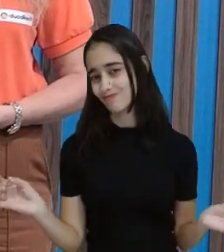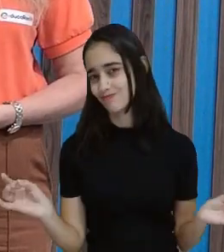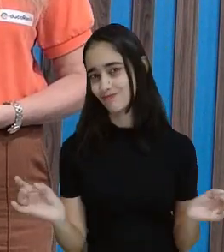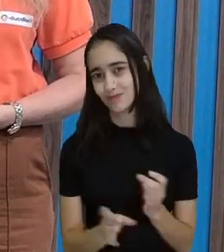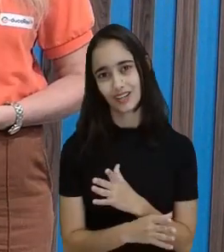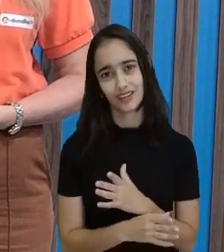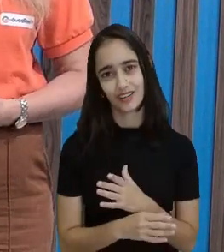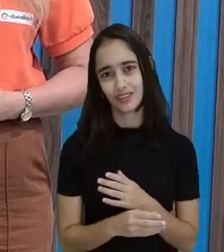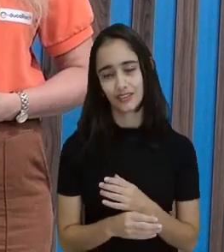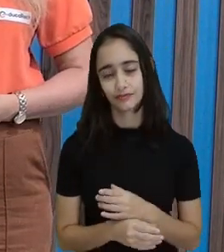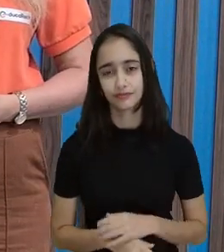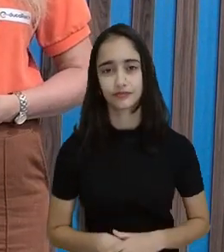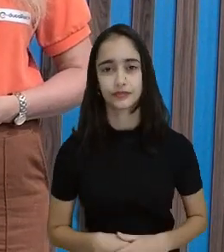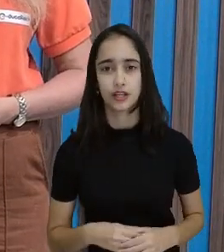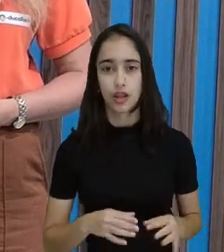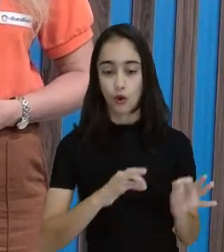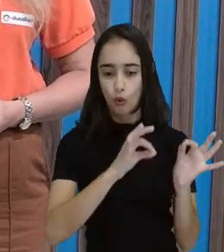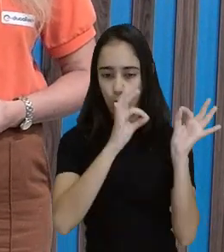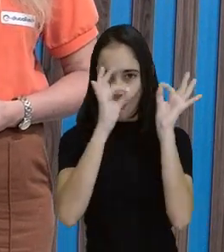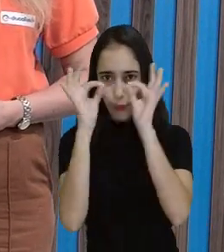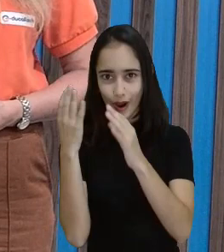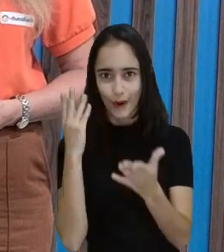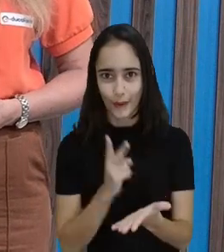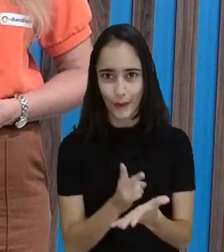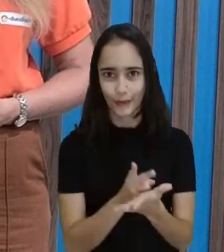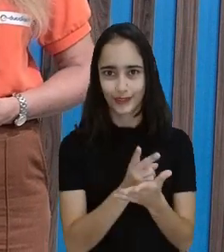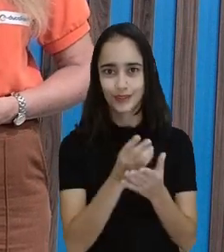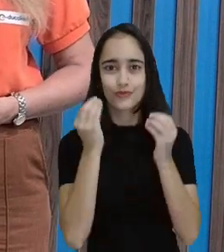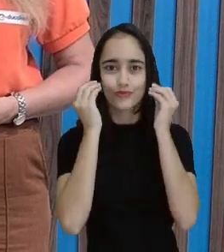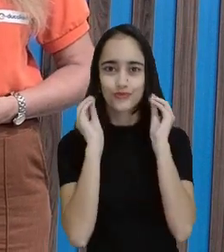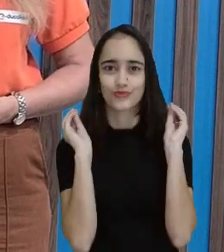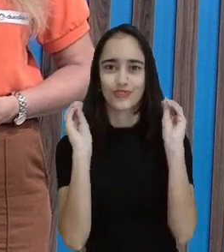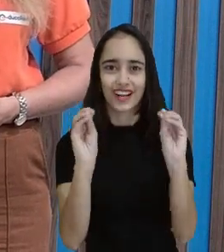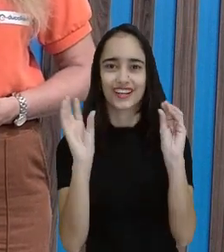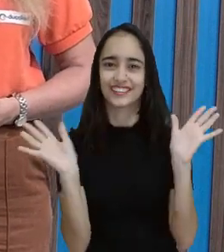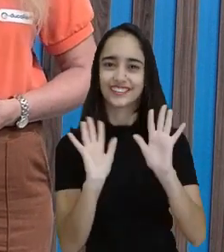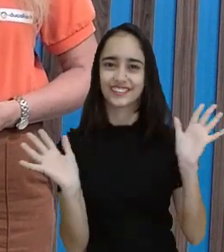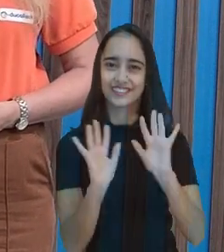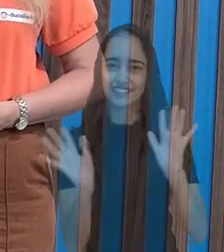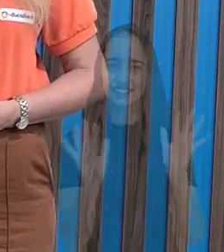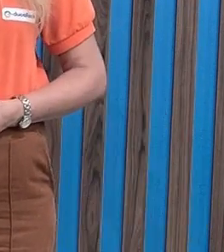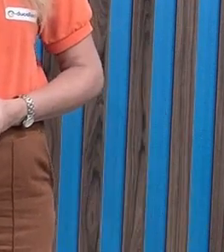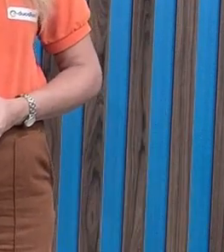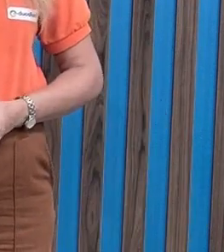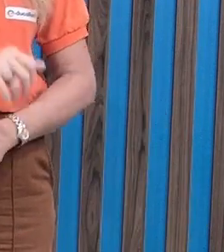tempo não dá, tá certo? Não saiam daí porque tem muito mais. Beijo! Tchau, tchau!